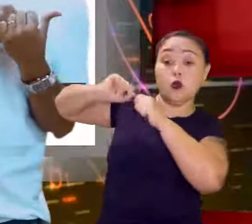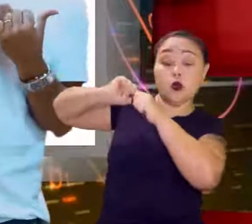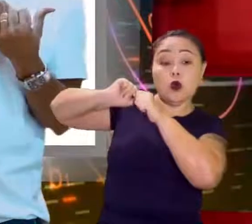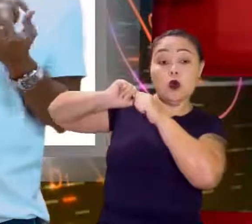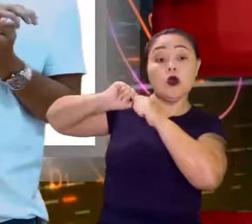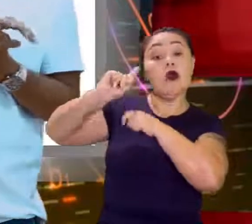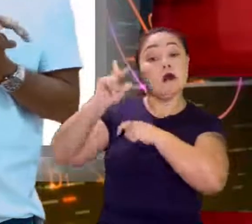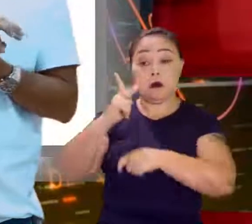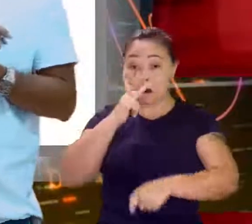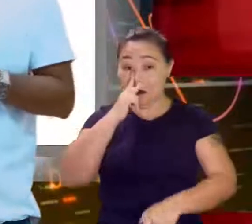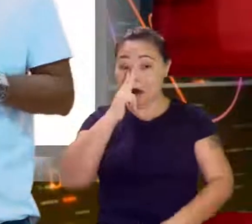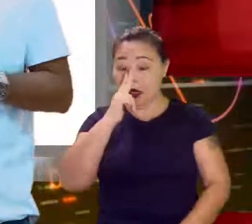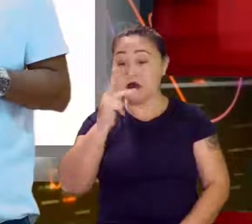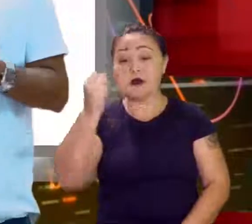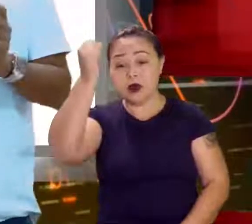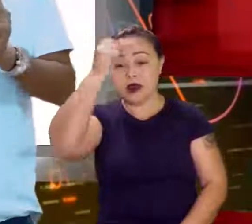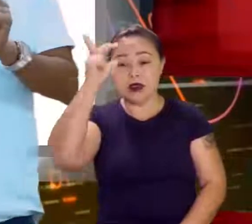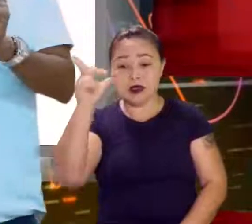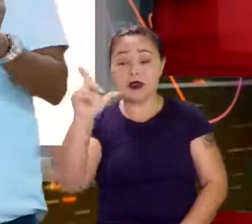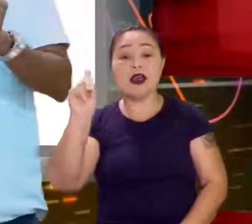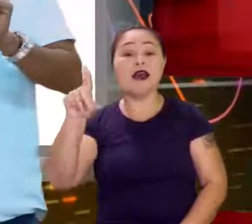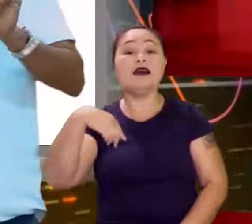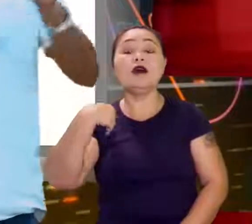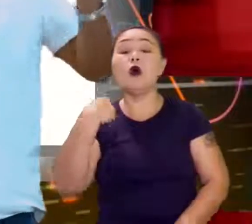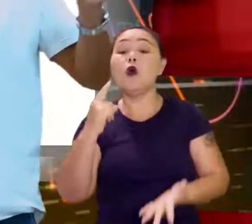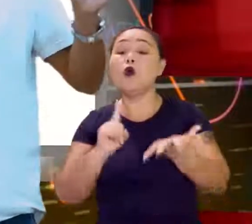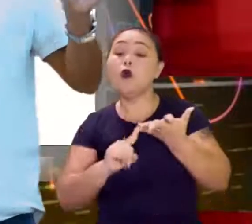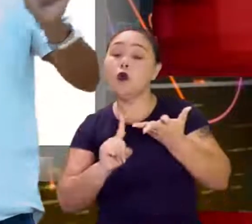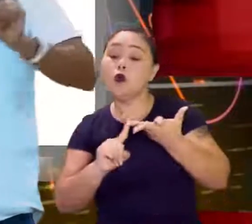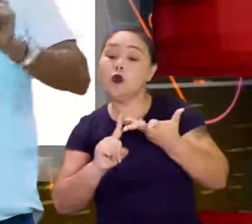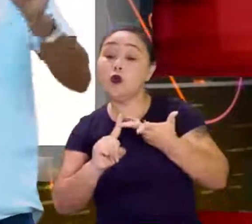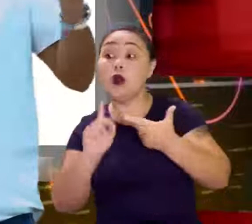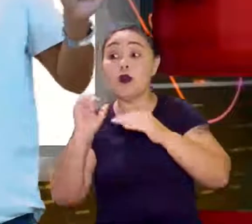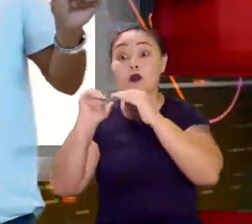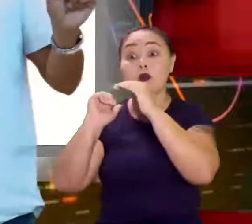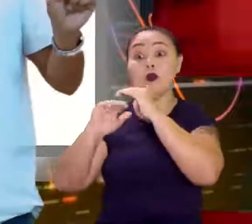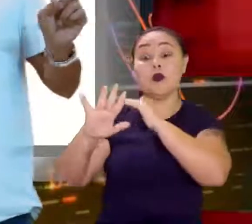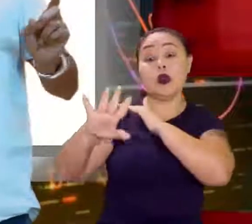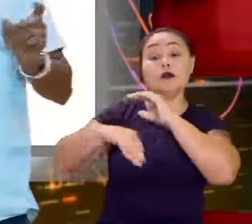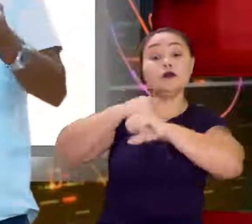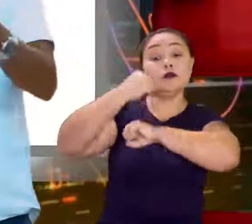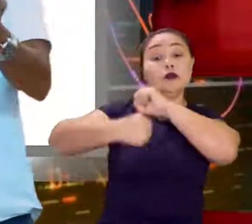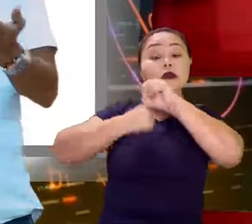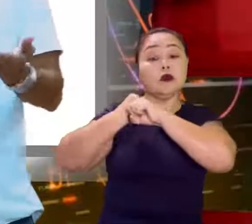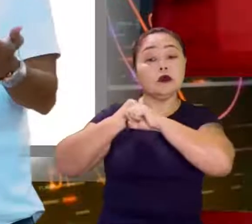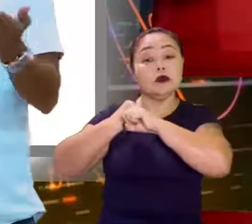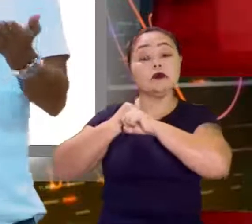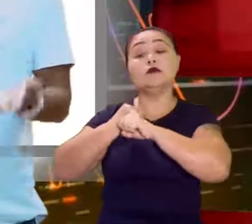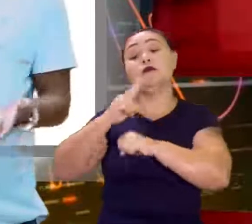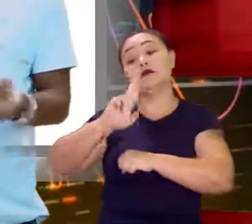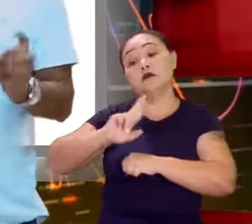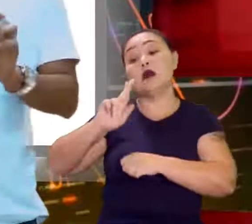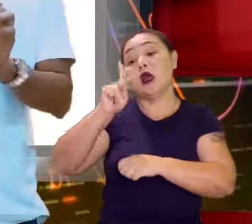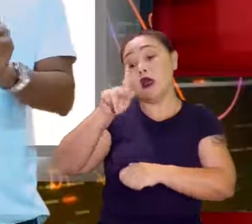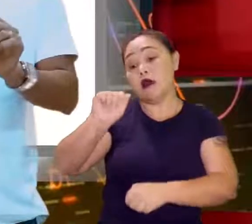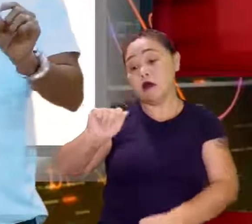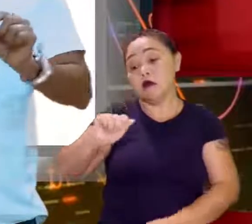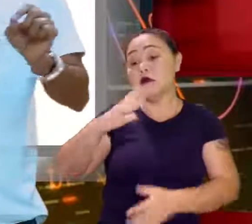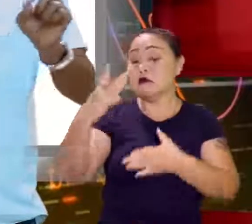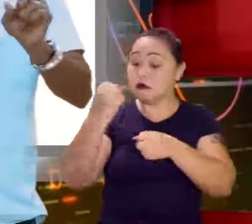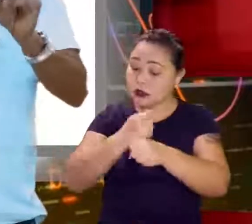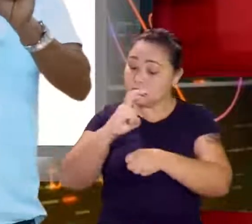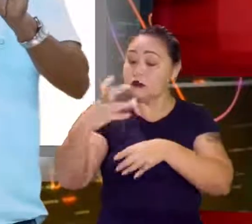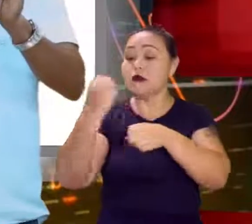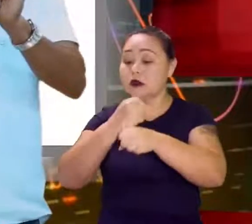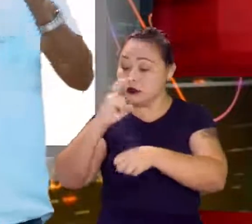quase o Chiquinho, o esperto lá, né? E aí queria saber quanto que ela ia guardar no final do ano, o ano todo. Uma aplicação de PA, vai somando mais